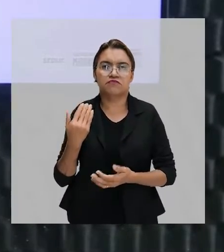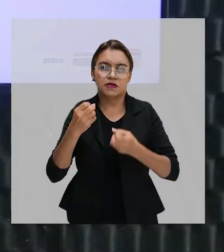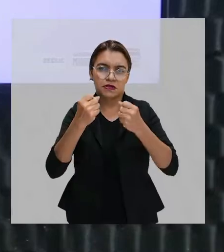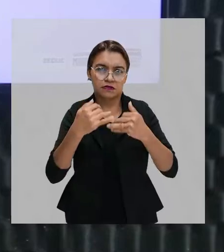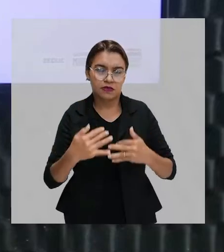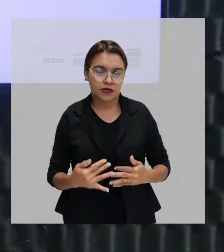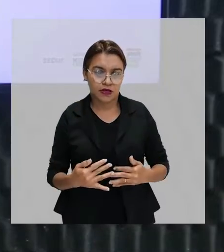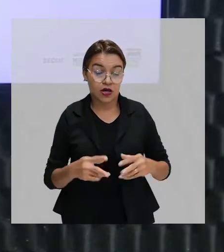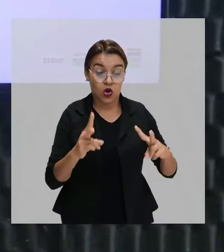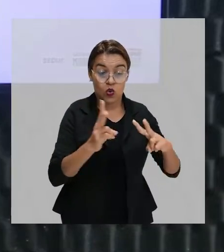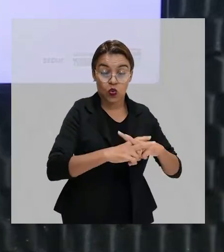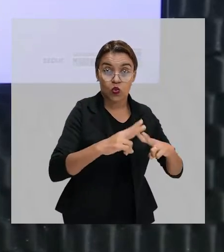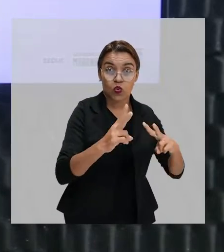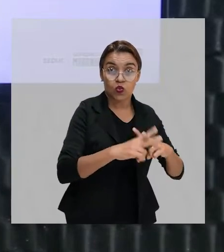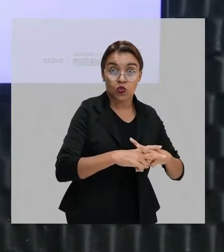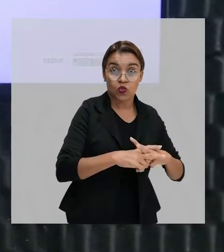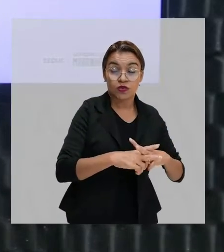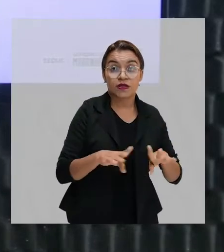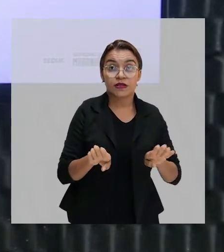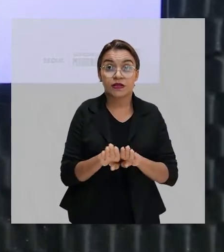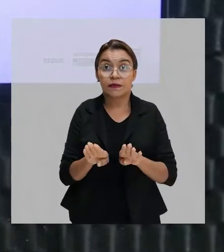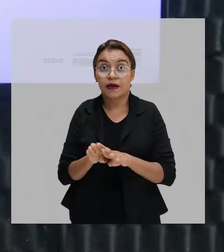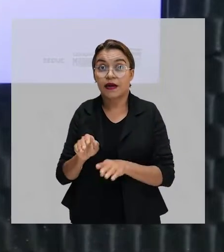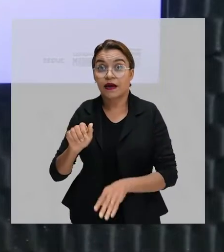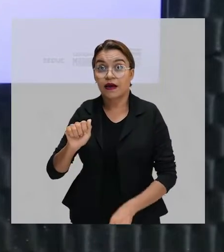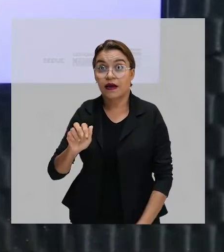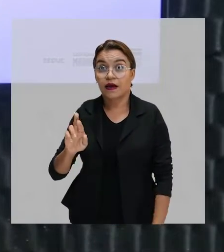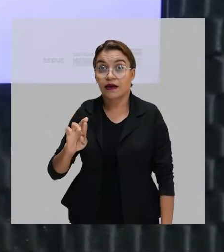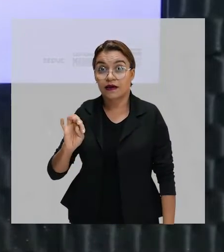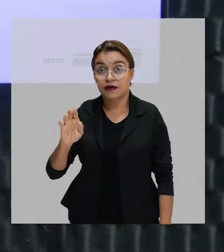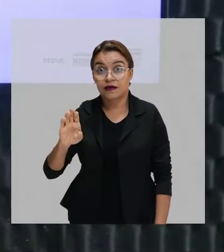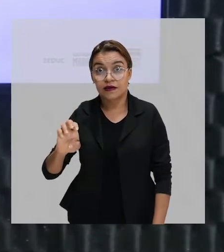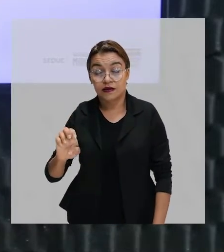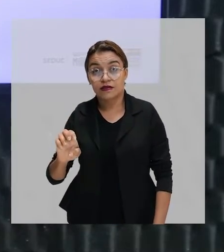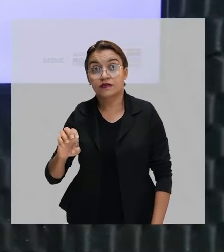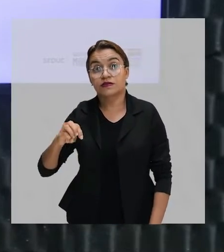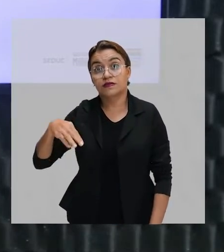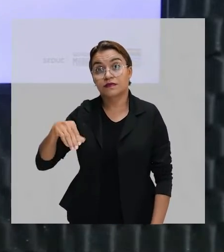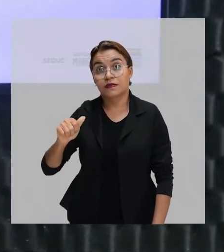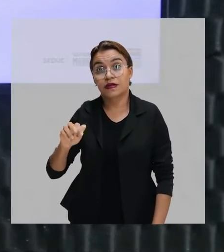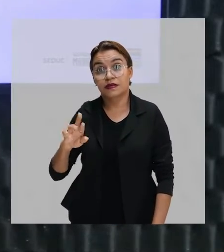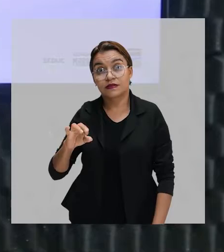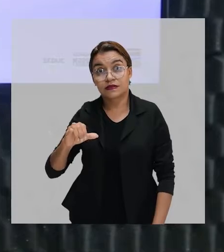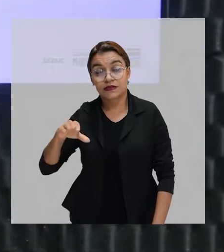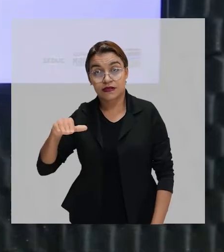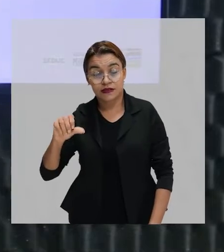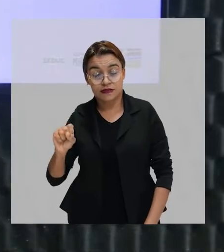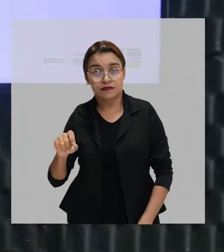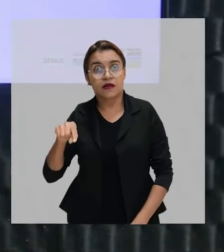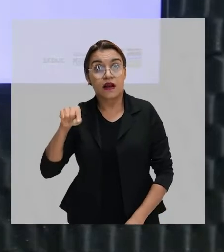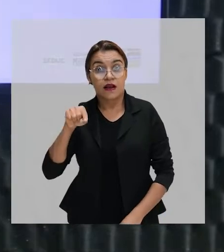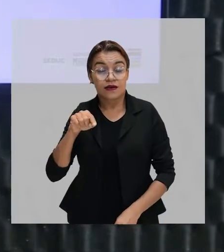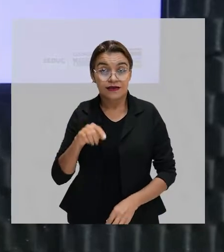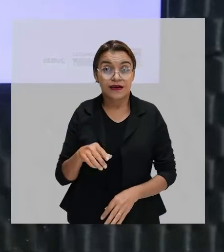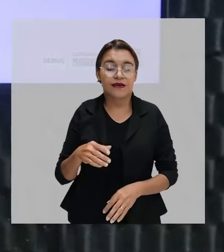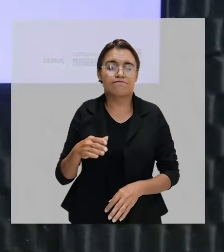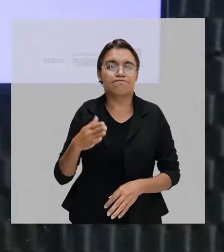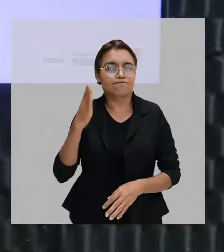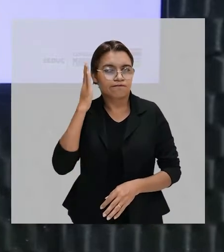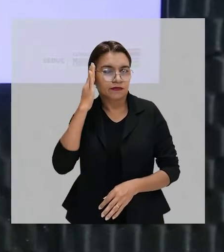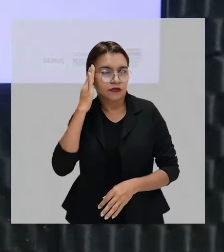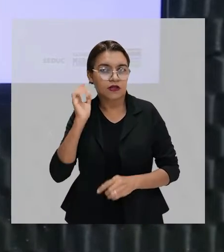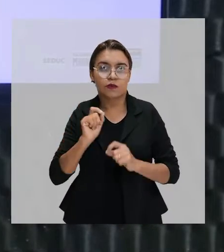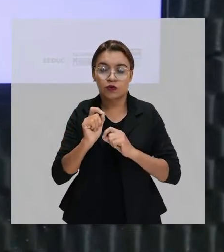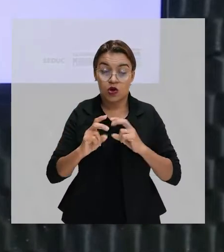entre lutas e artes marciais Aí lá nós entendemos o que que as lutas